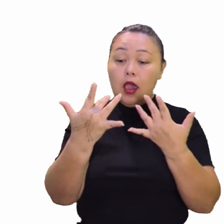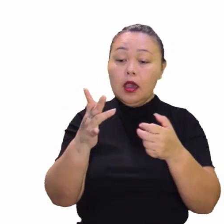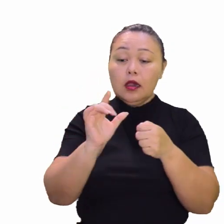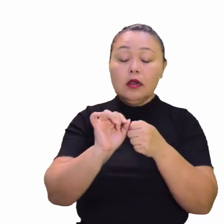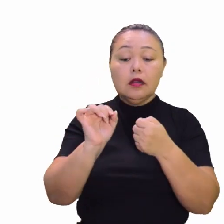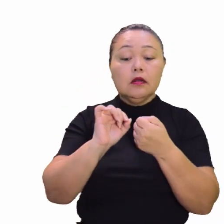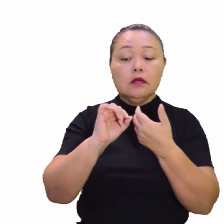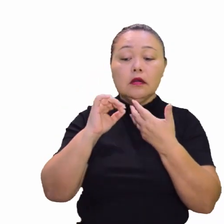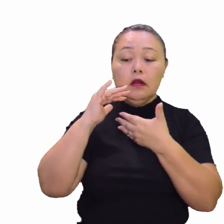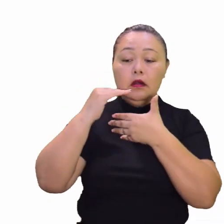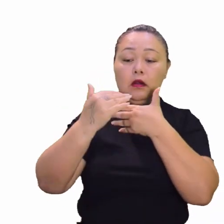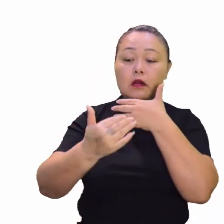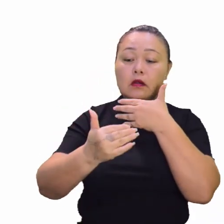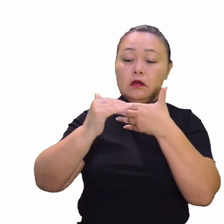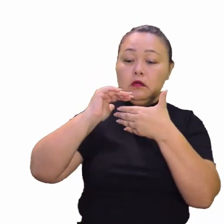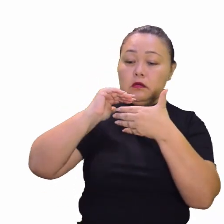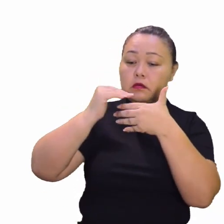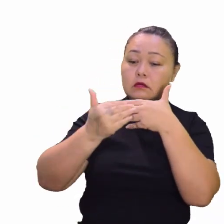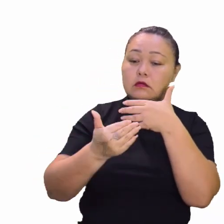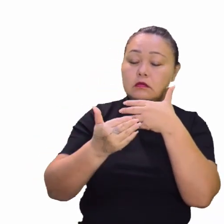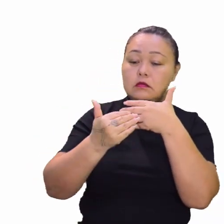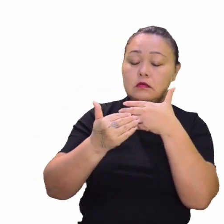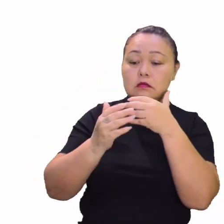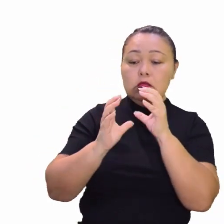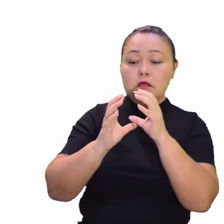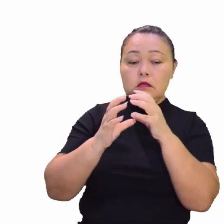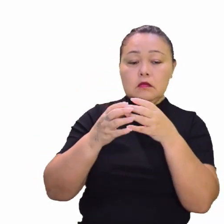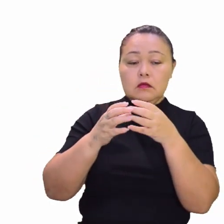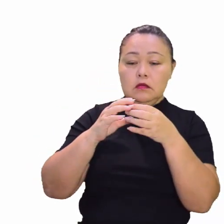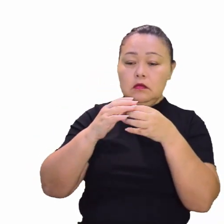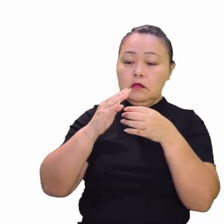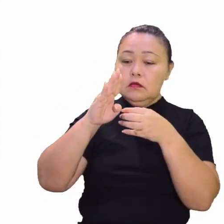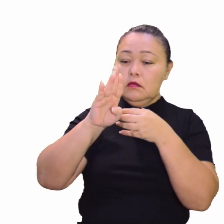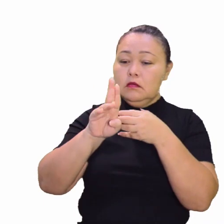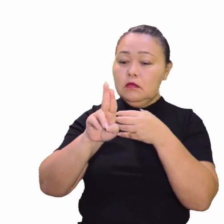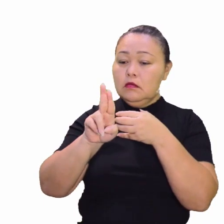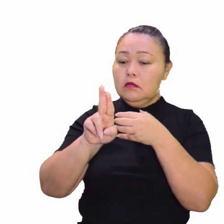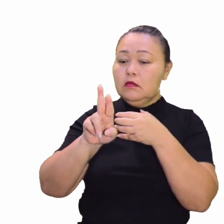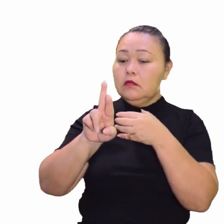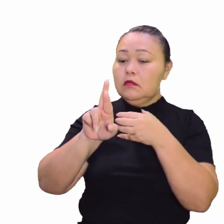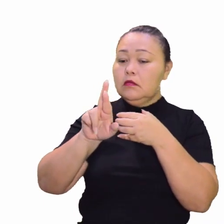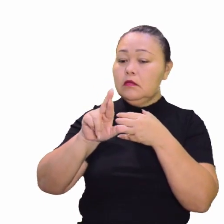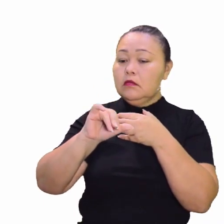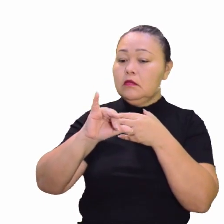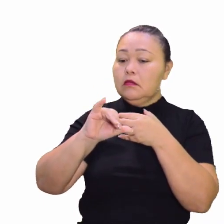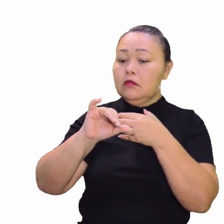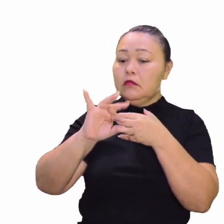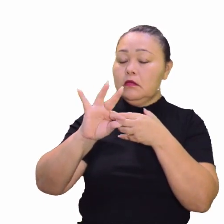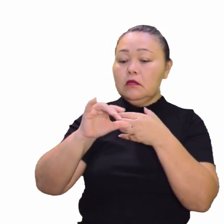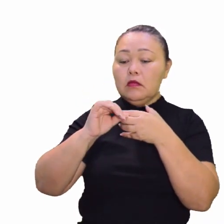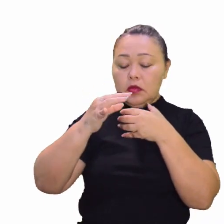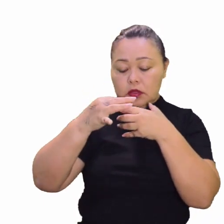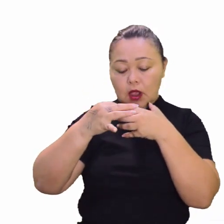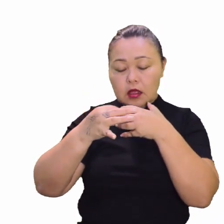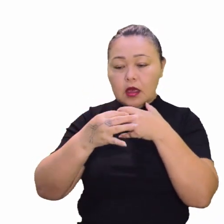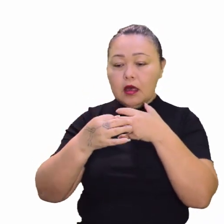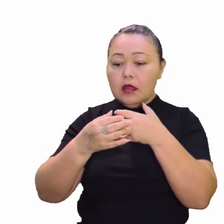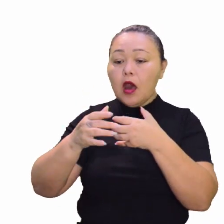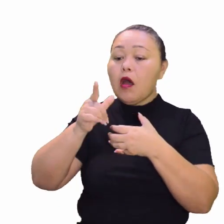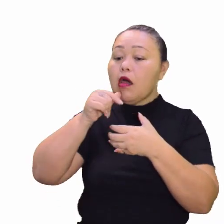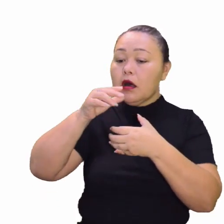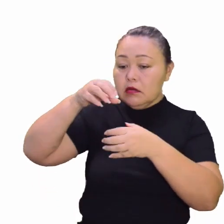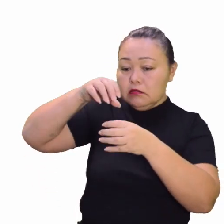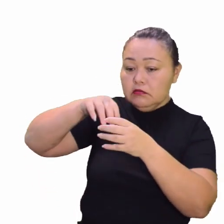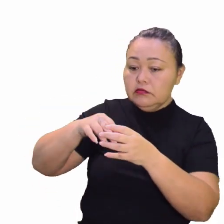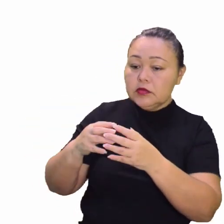uma capa, o invólucro dele, a casca dele é uma espécie de escama, né? Exato. Só amolece se colocar na